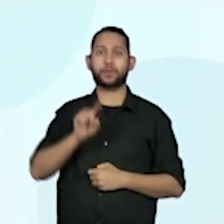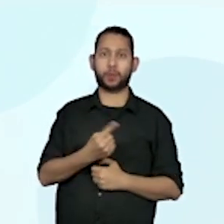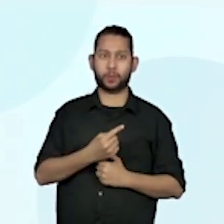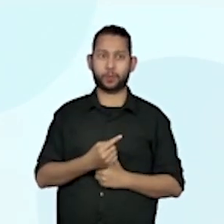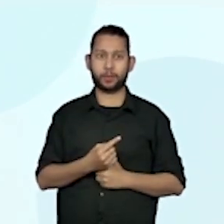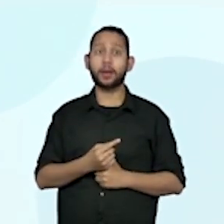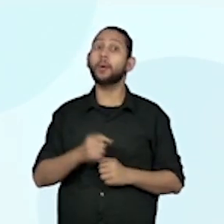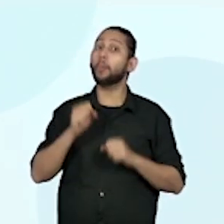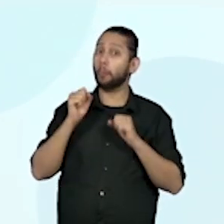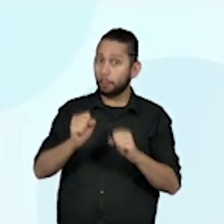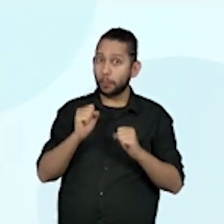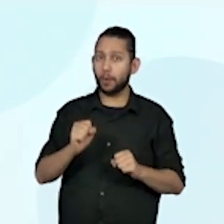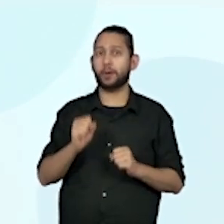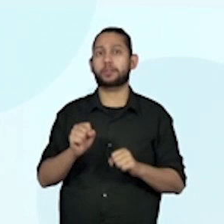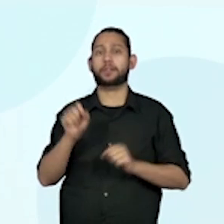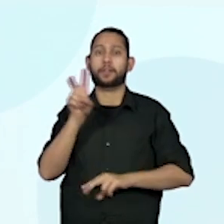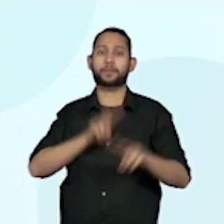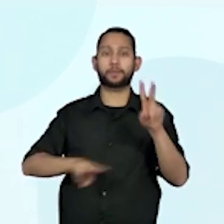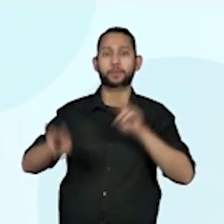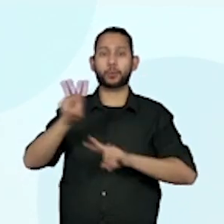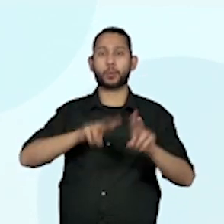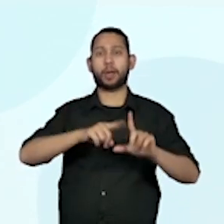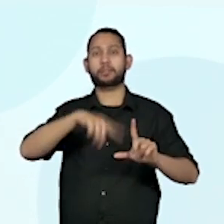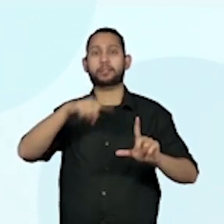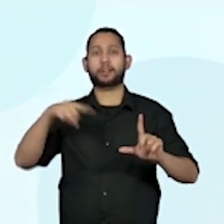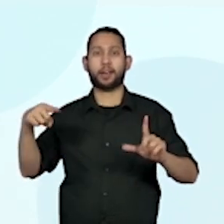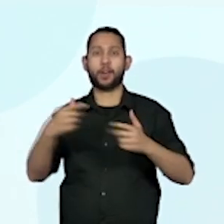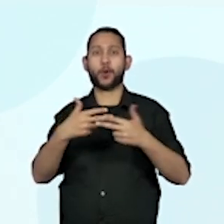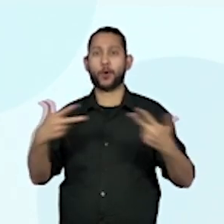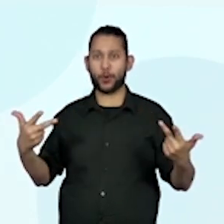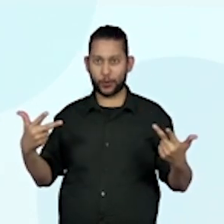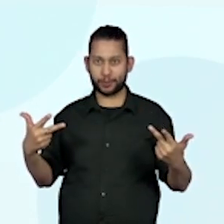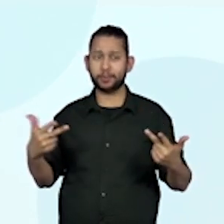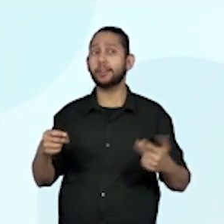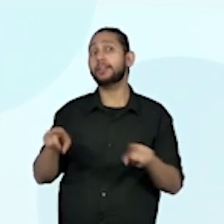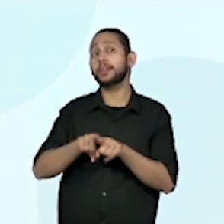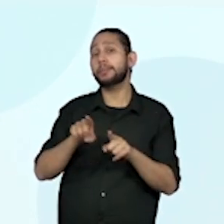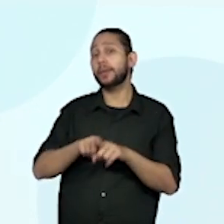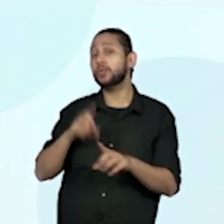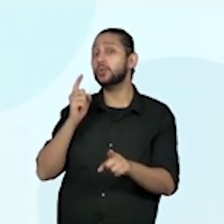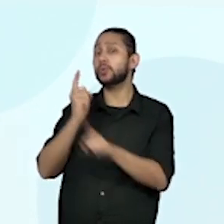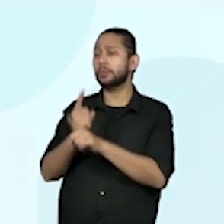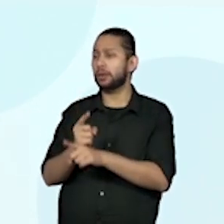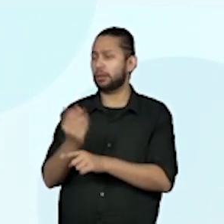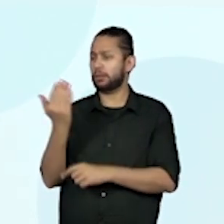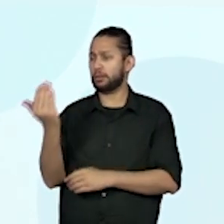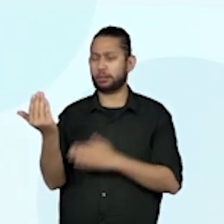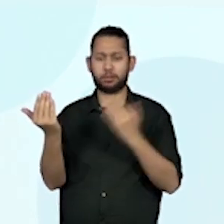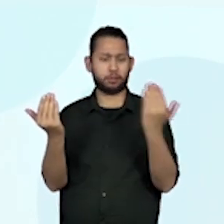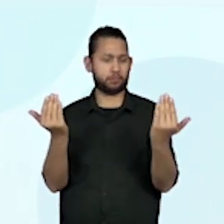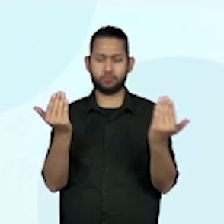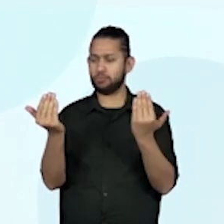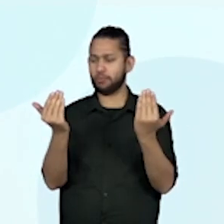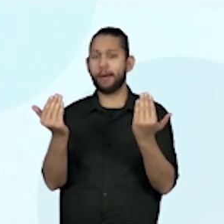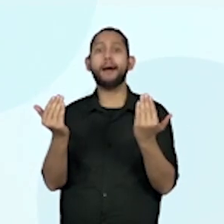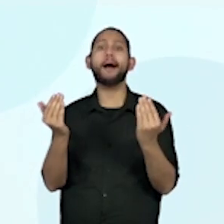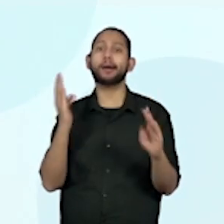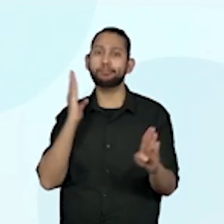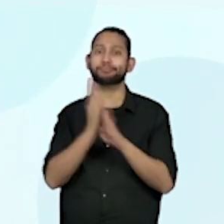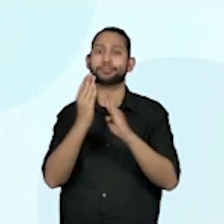com apoio em representações gráficas, identificando as frações